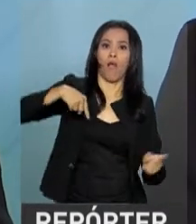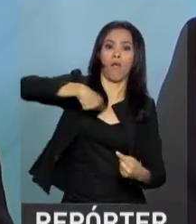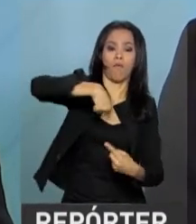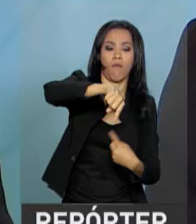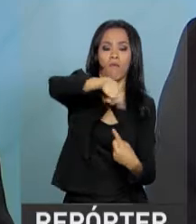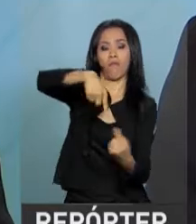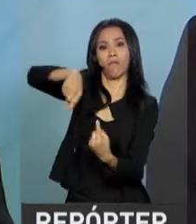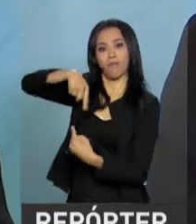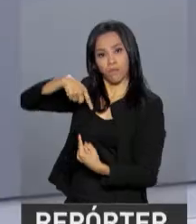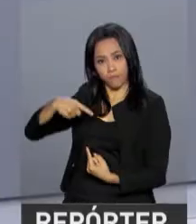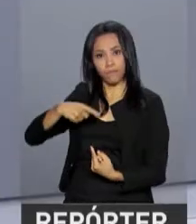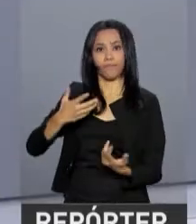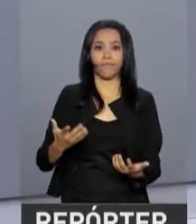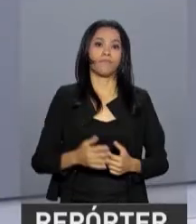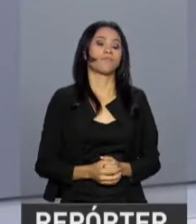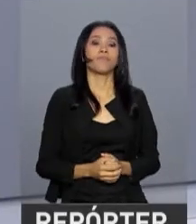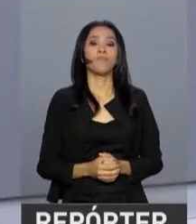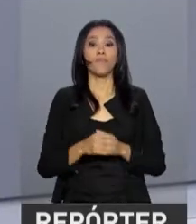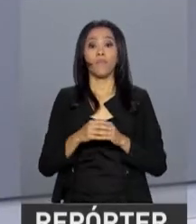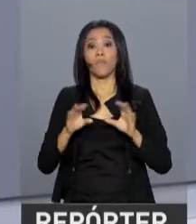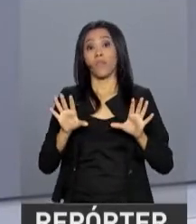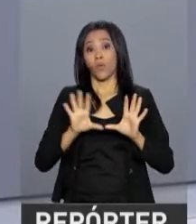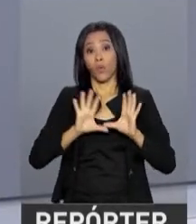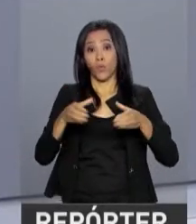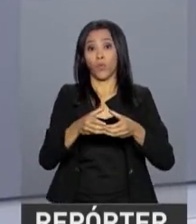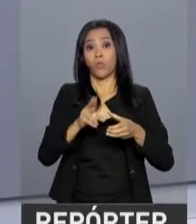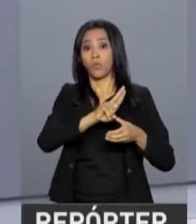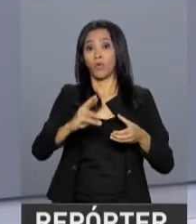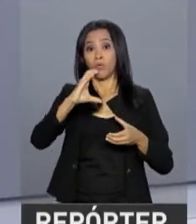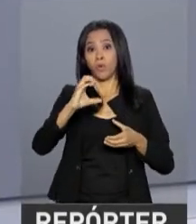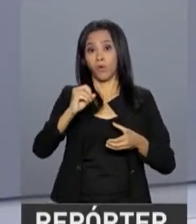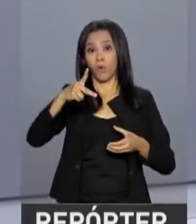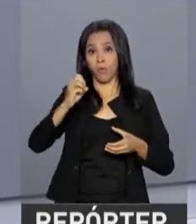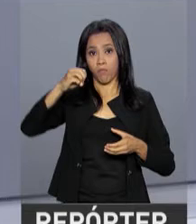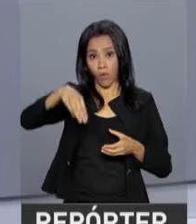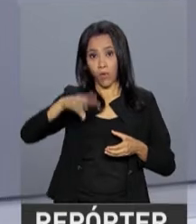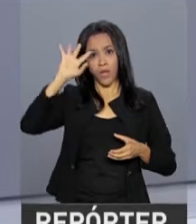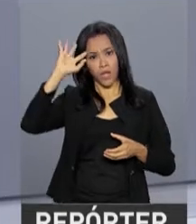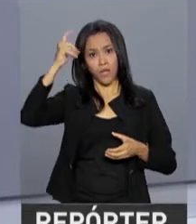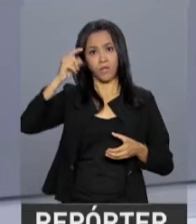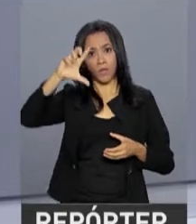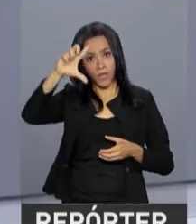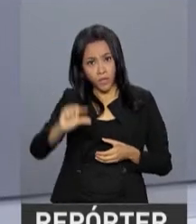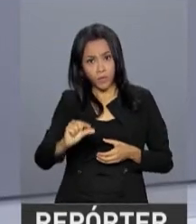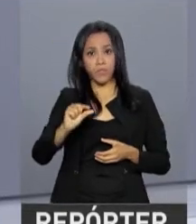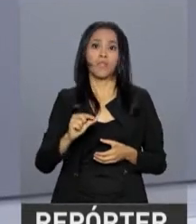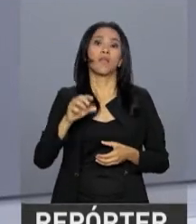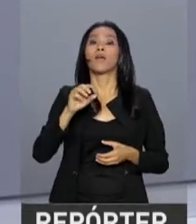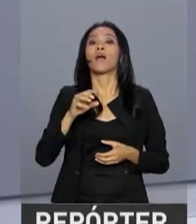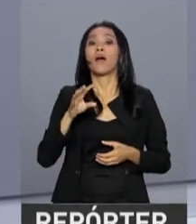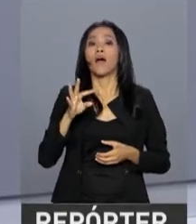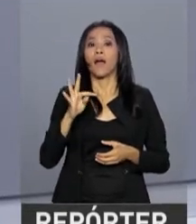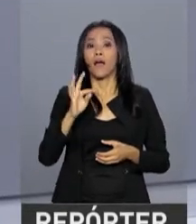de produtividade o comitê de política monetária copom decidiu reduzir a taxa selic em 0,25